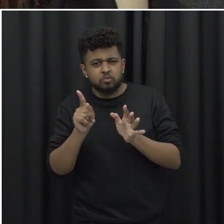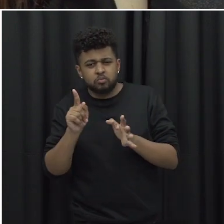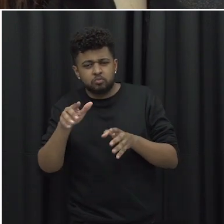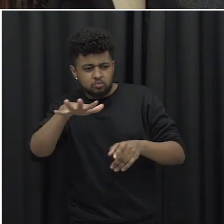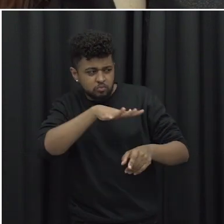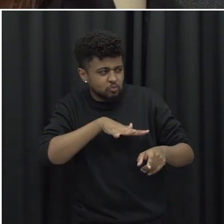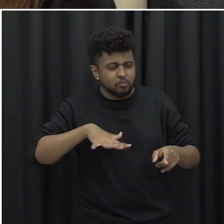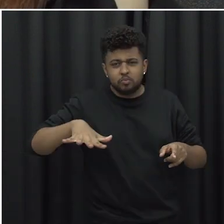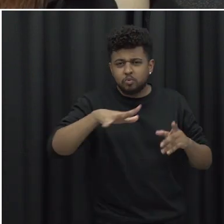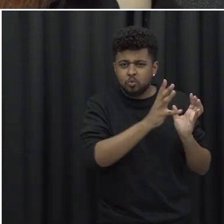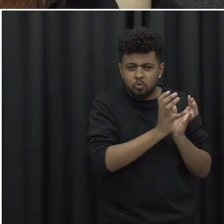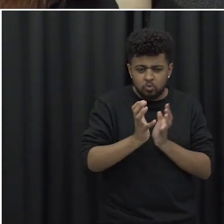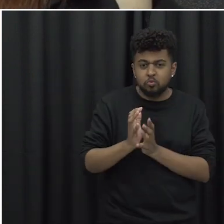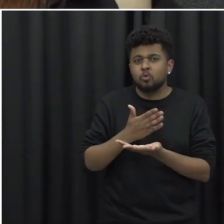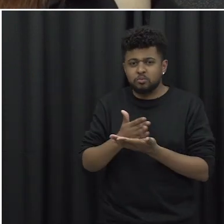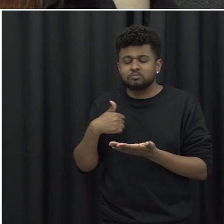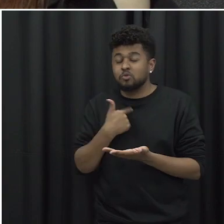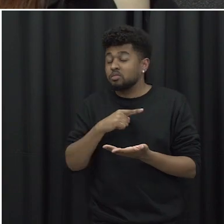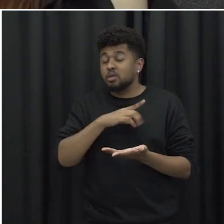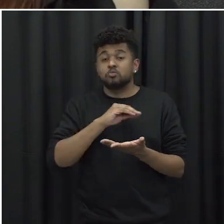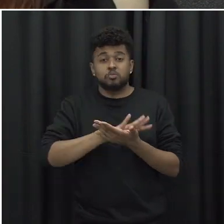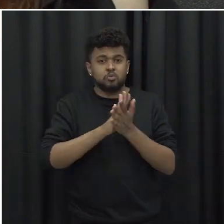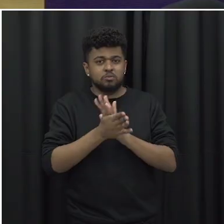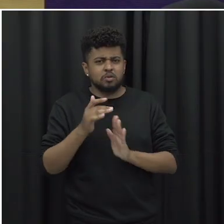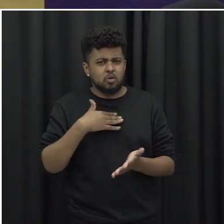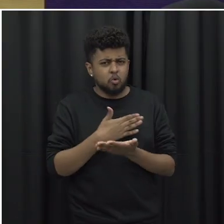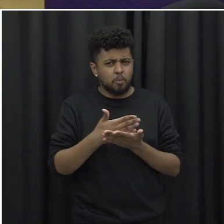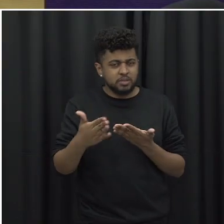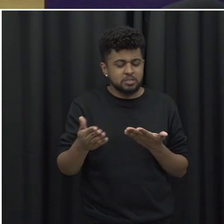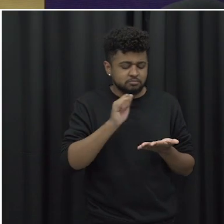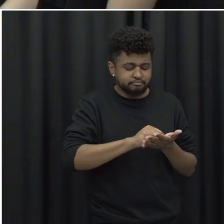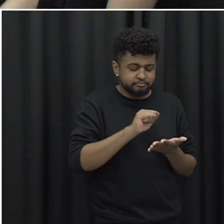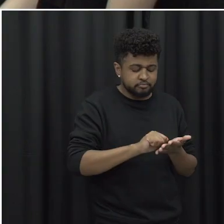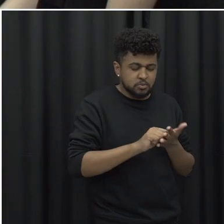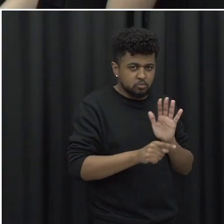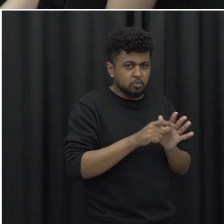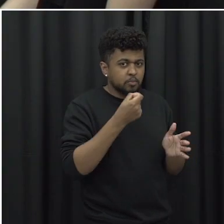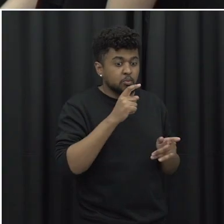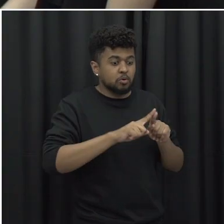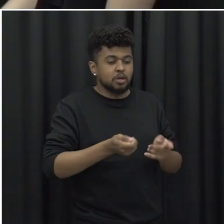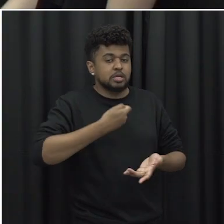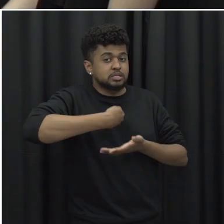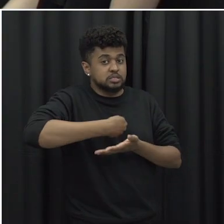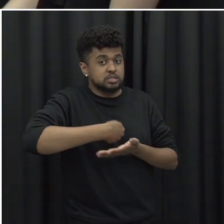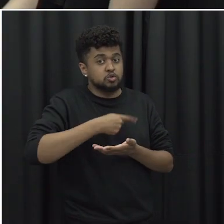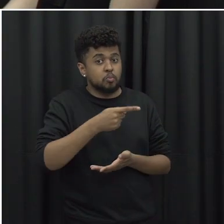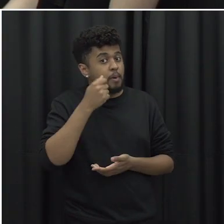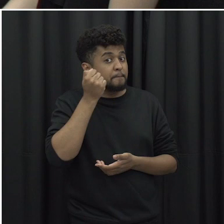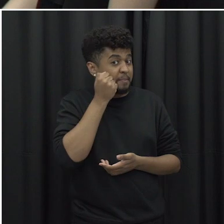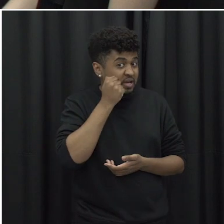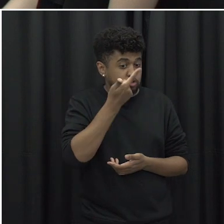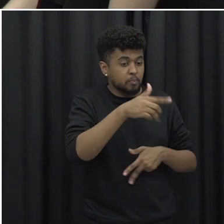por insistência de uma mãe de um paciente e que ela começou a ouvir falar sobre isso em 2015.